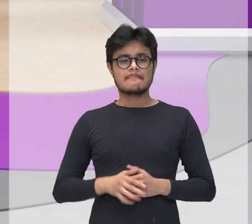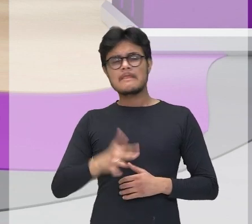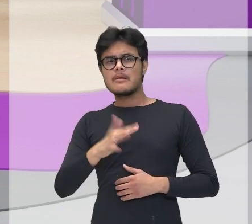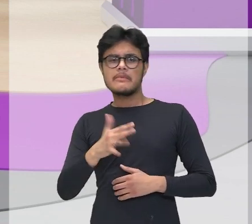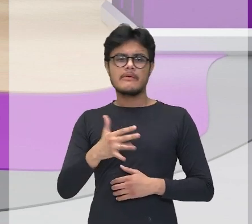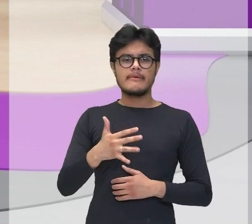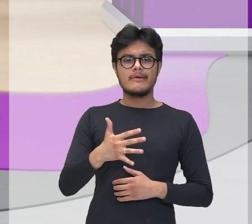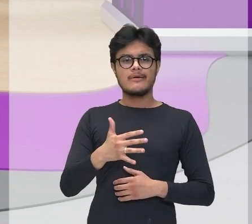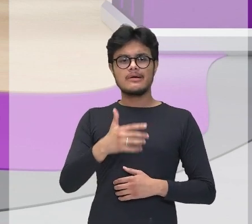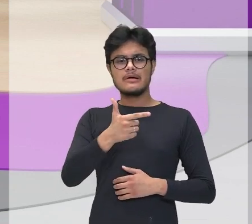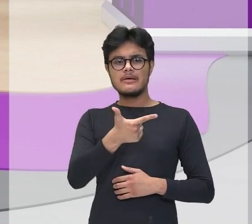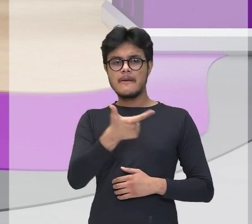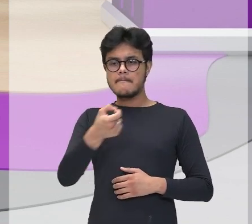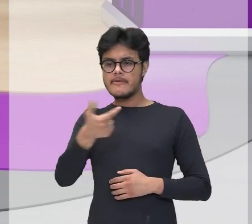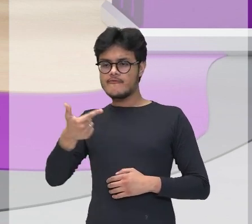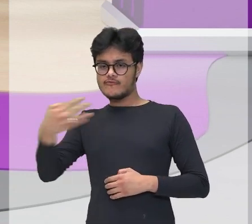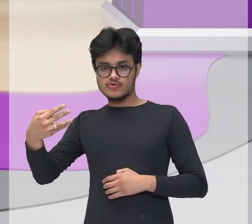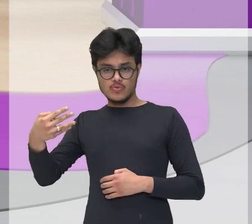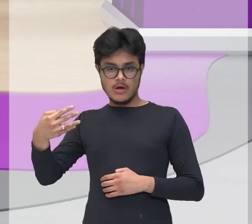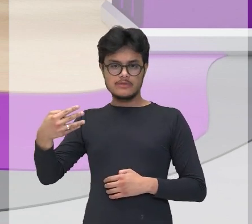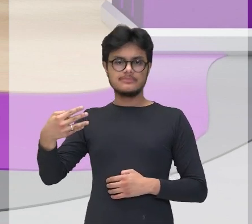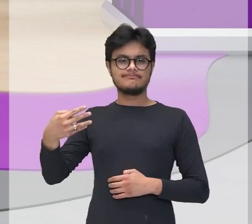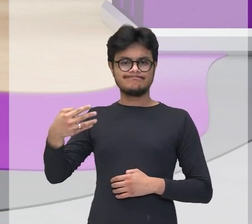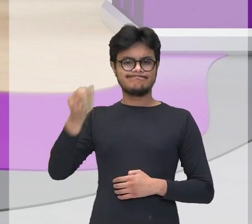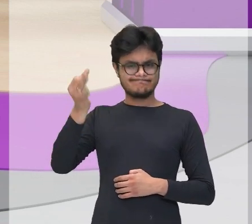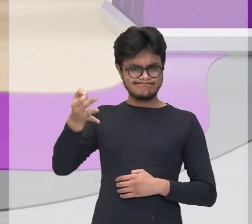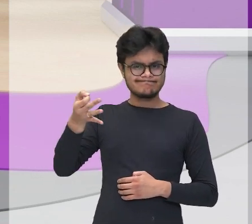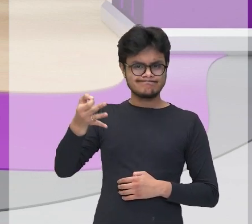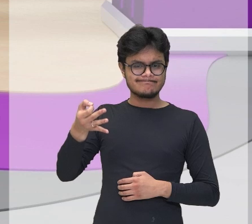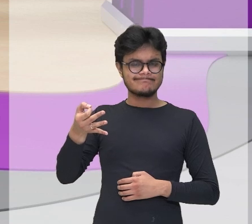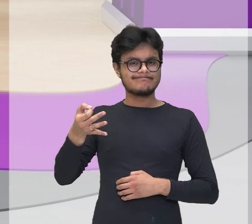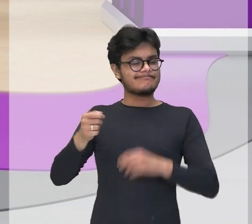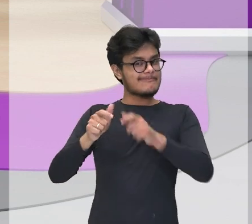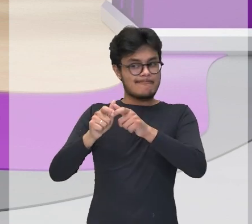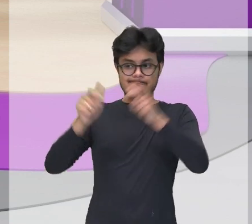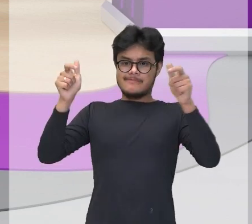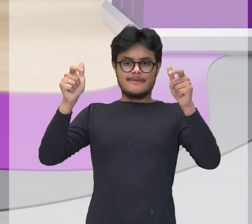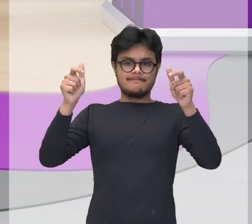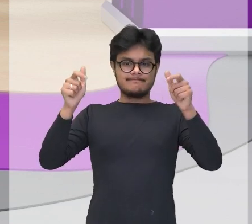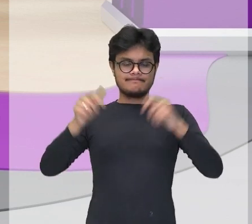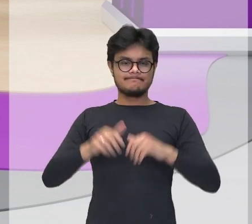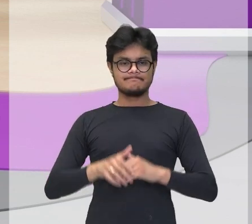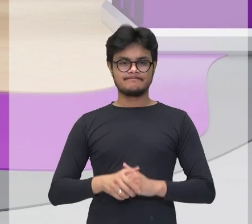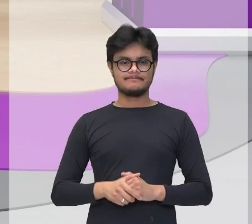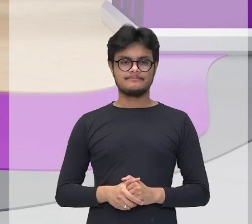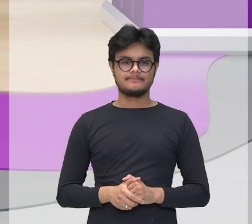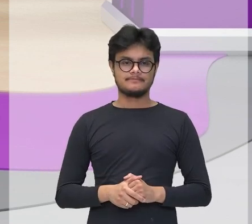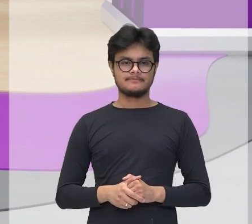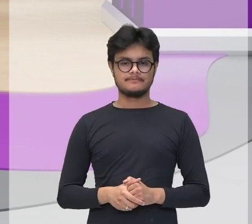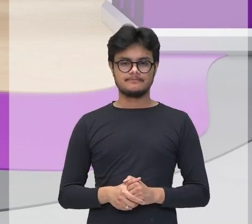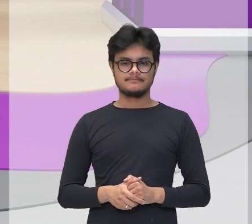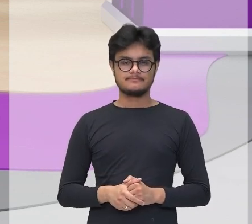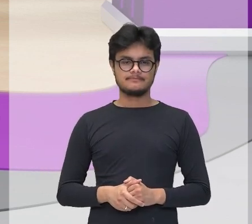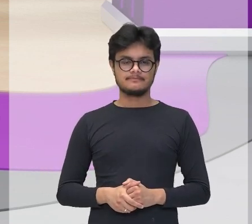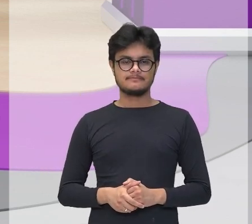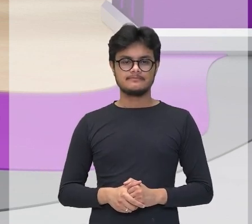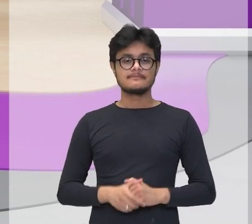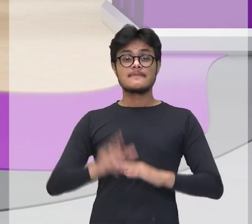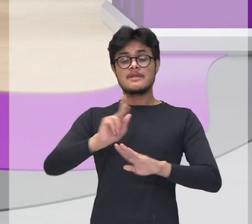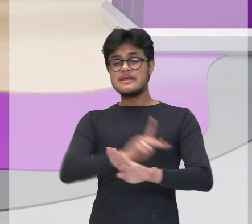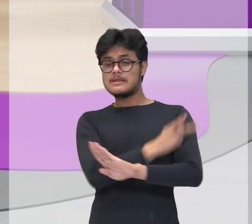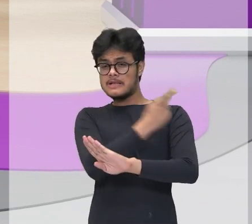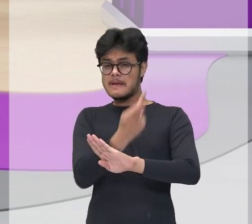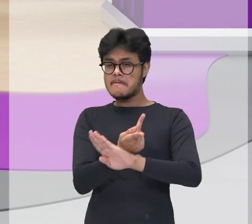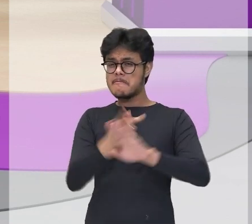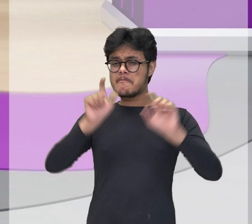1024 vezes maior do que o anterior, que vai ser 1024 bytes, beleza?